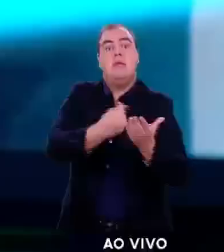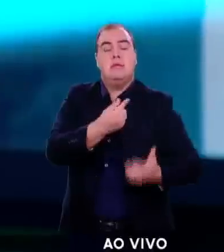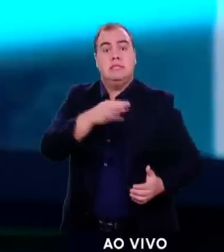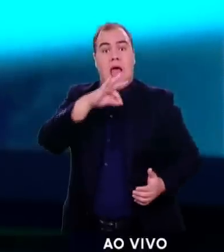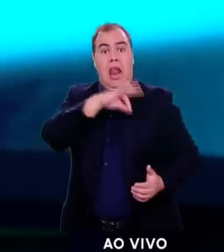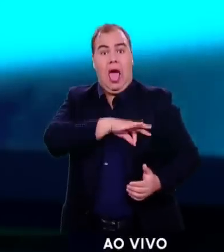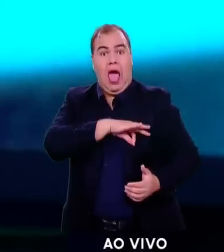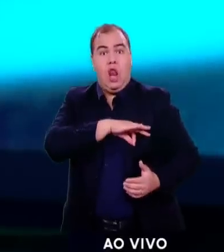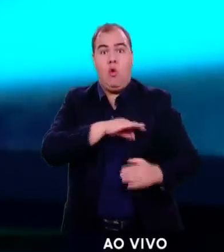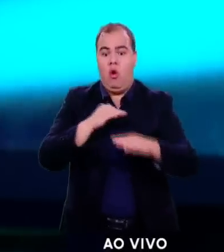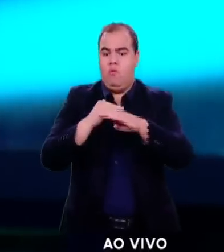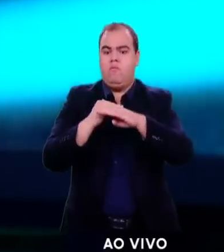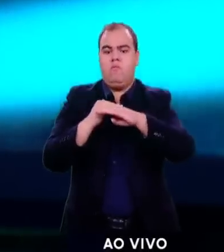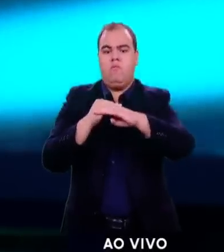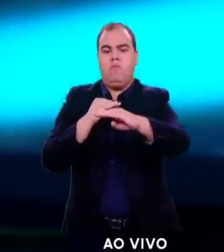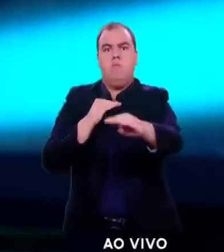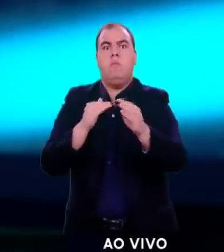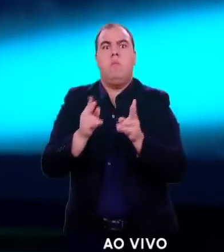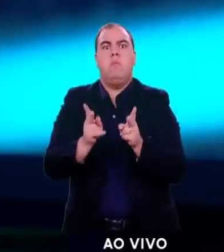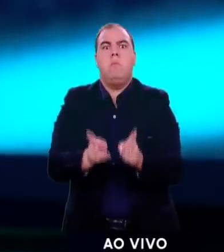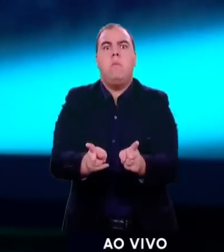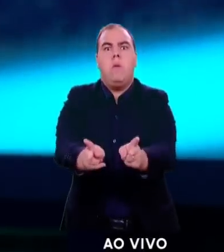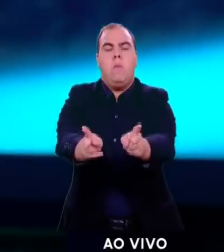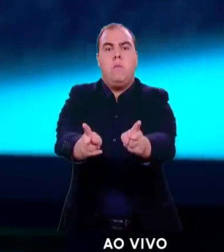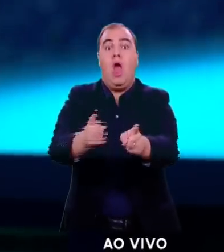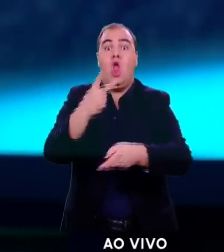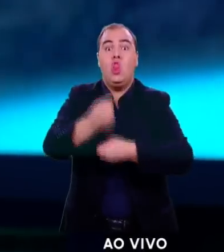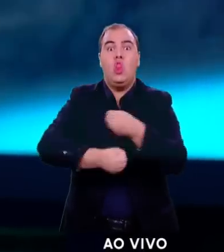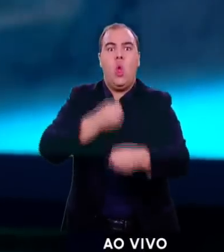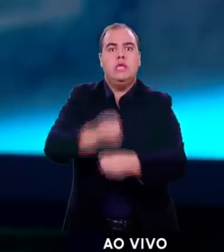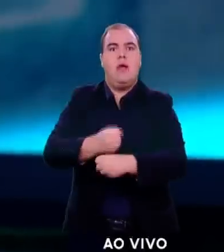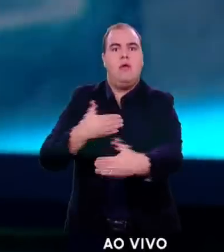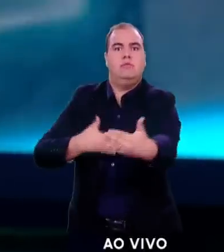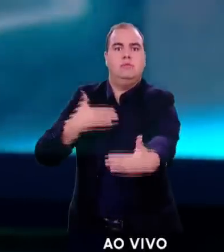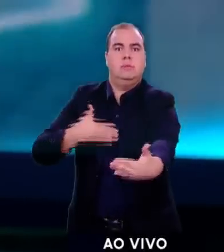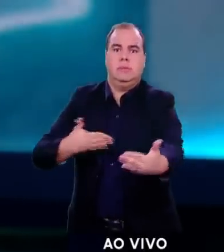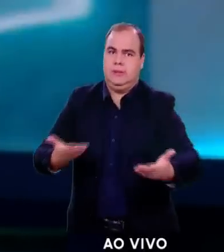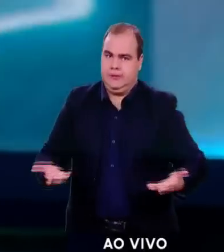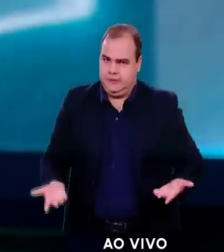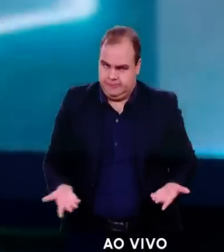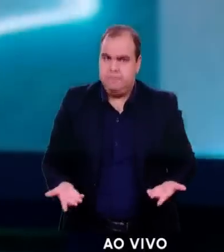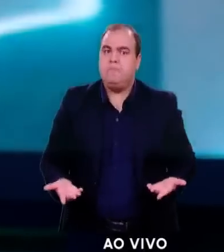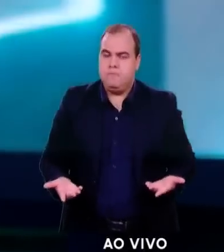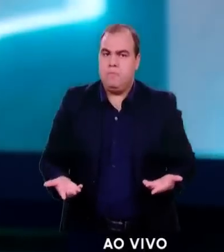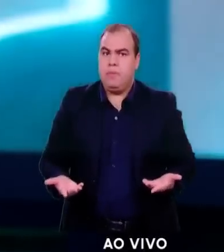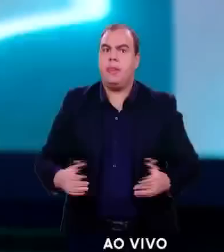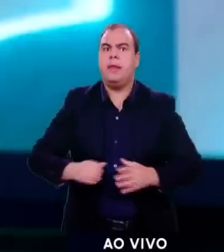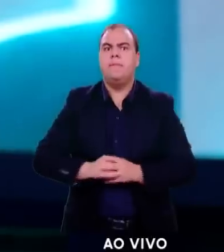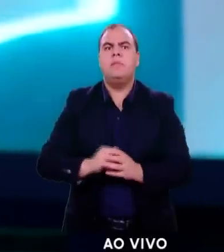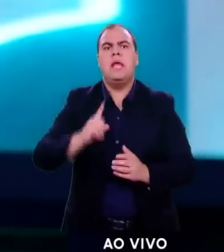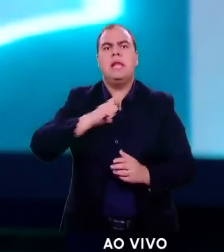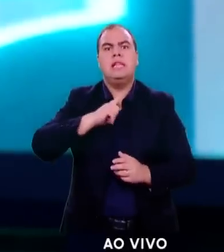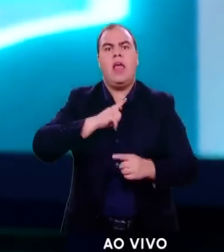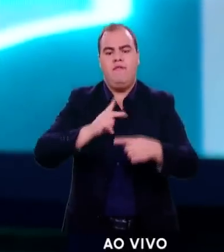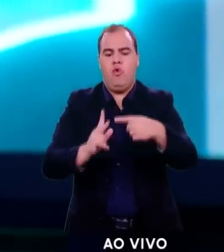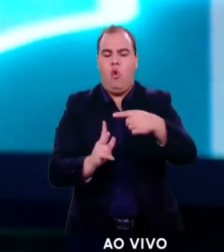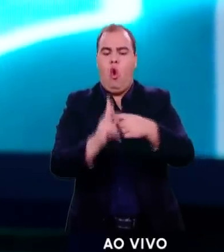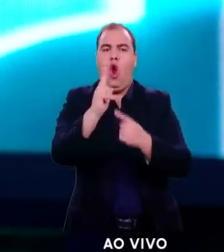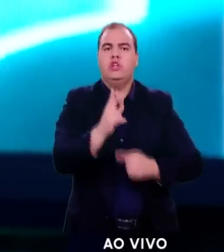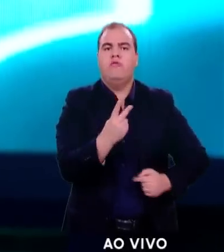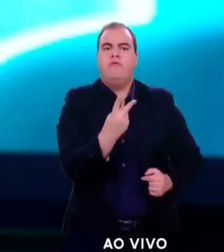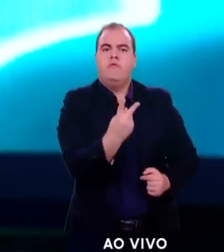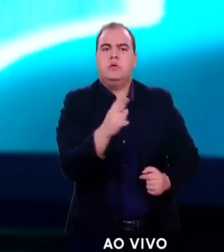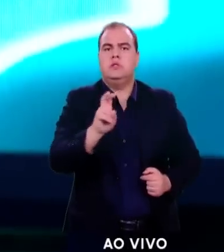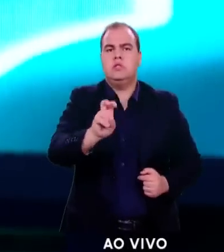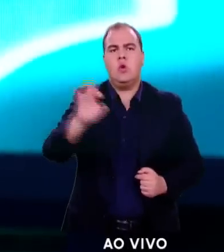vindo a câmara dos deputados da mesa concedendo né um corte linear de 25%